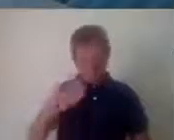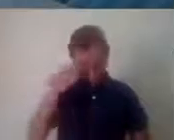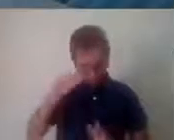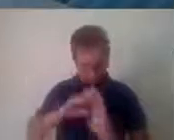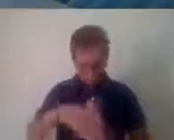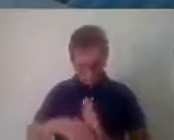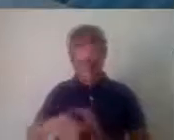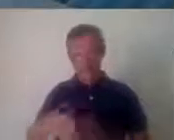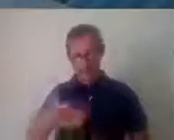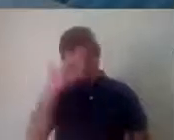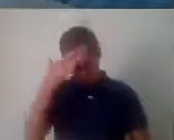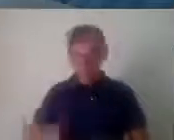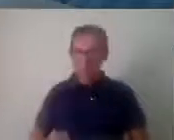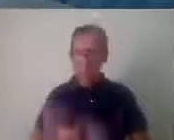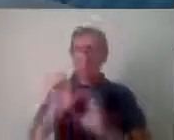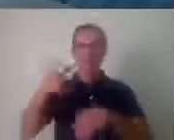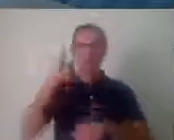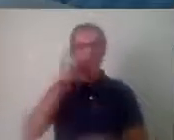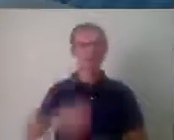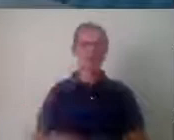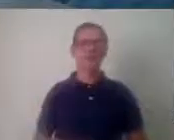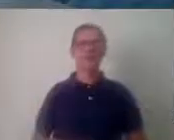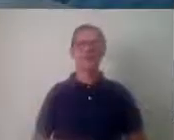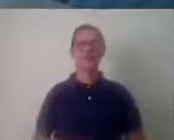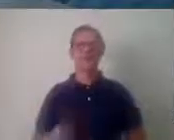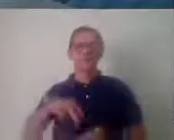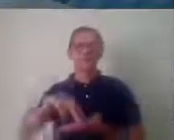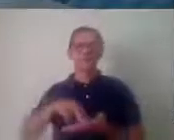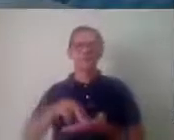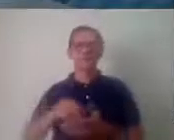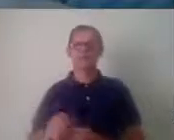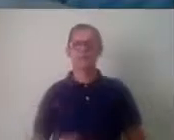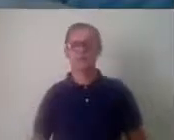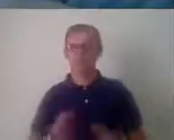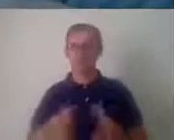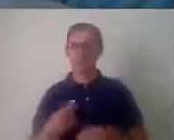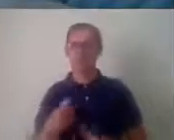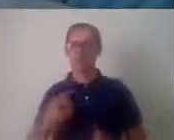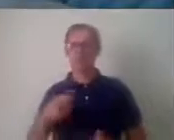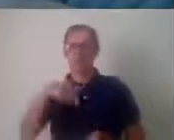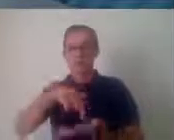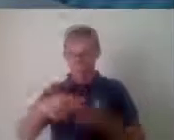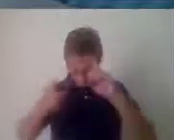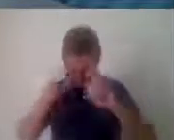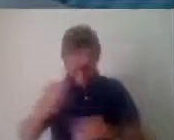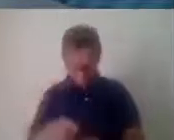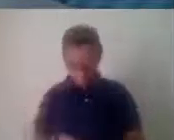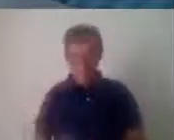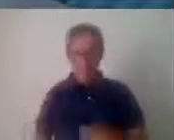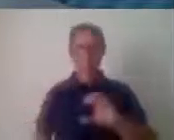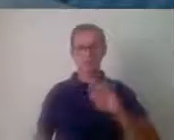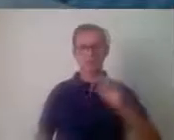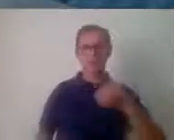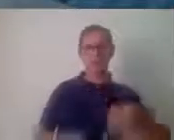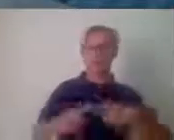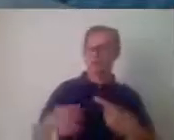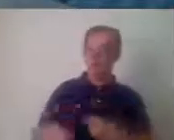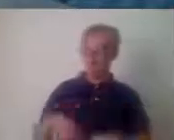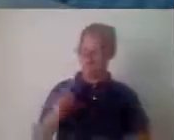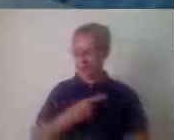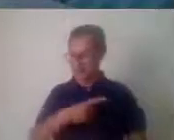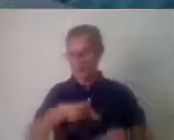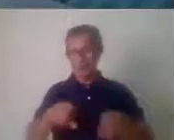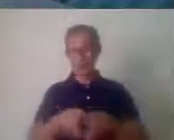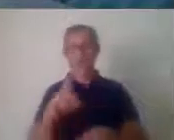basquete lá, eles conseguem, né, equilibrar a bola num único ponto. É essa que é a ideia do centro de massa. É claro que ali a gente também